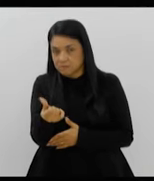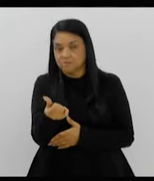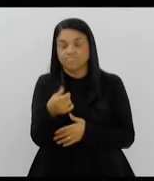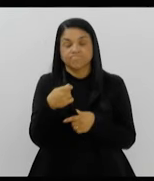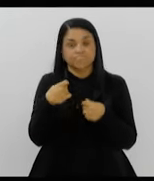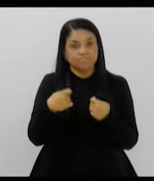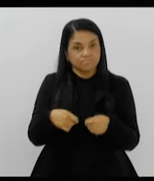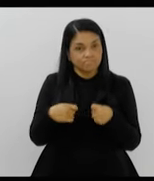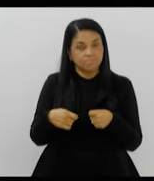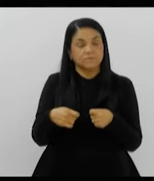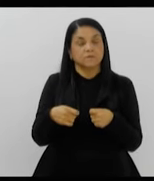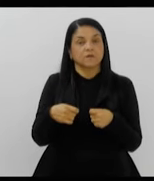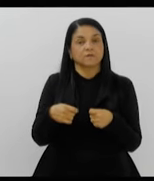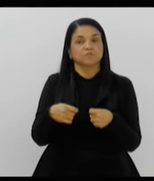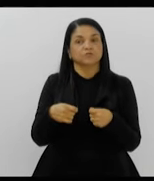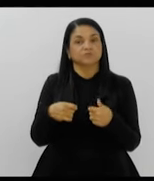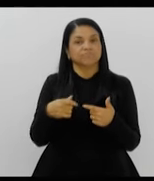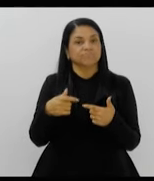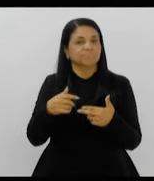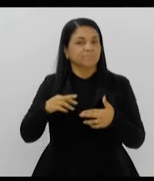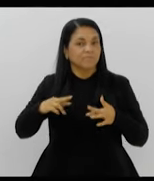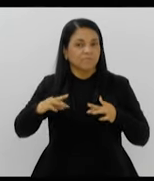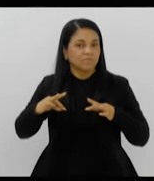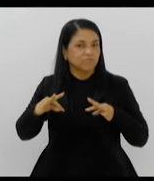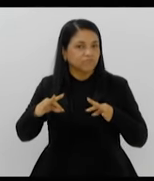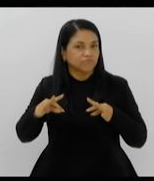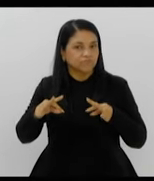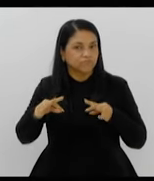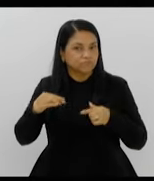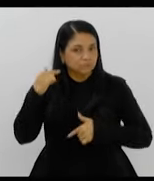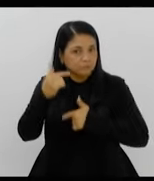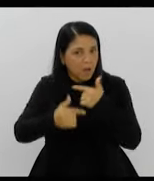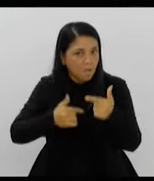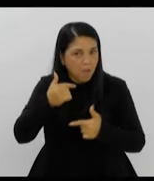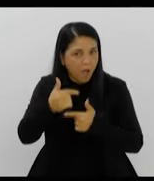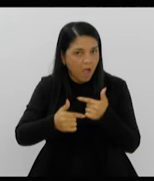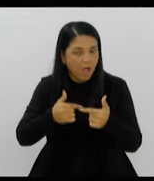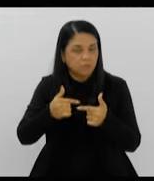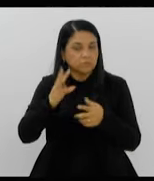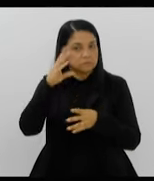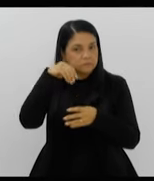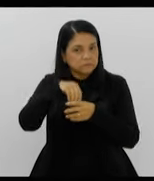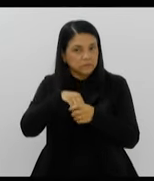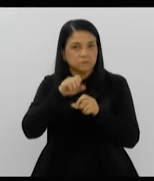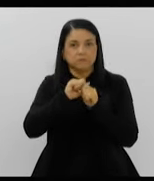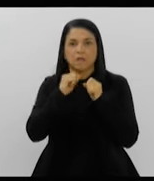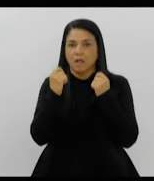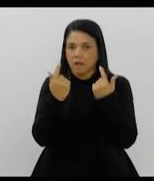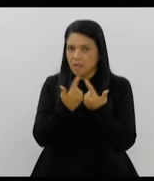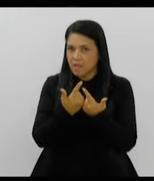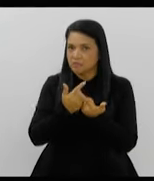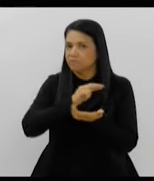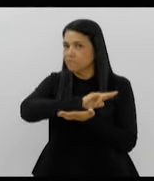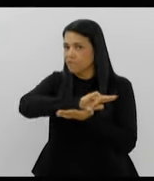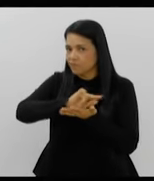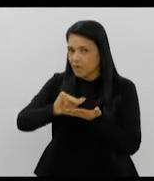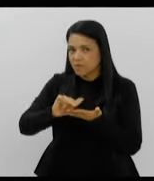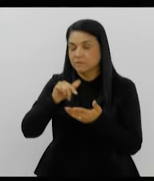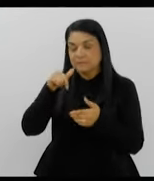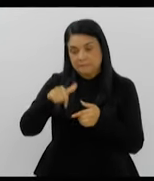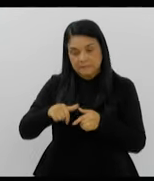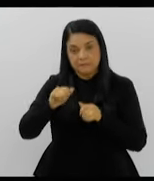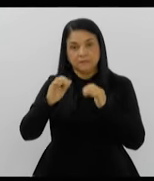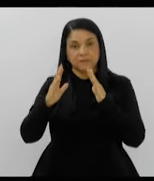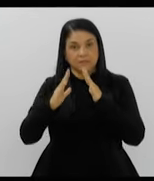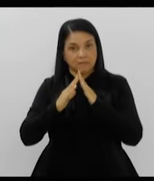que nós temos muito trabalho nessa casa, na Assembleia Legislativa, casa essa